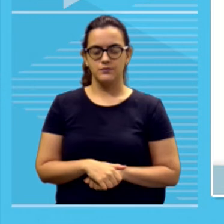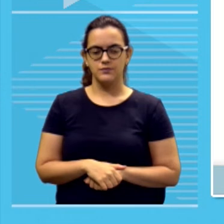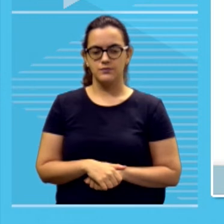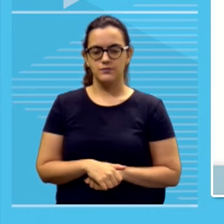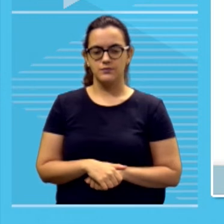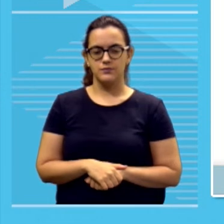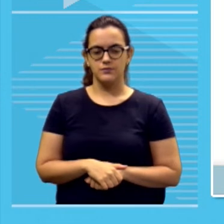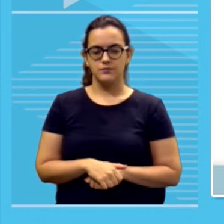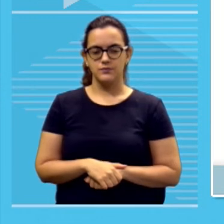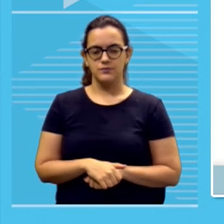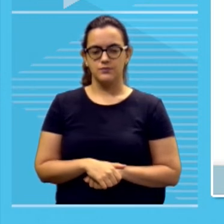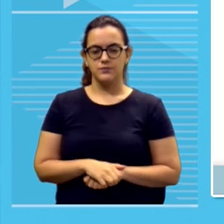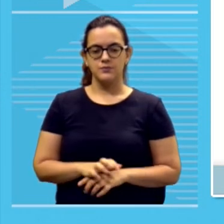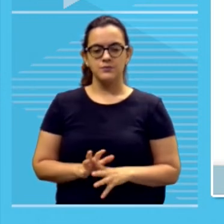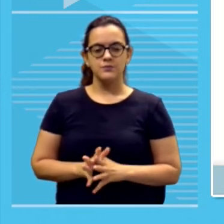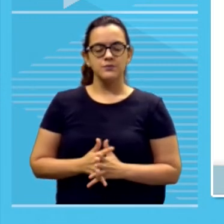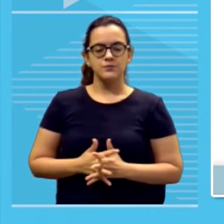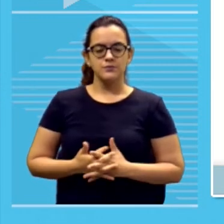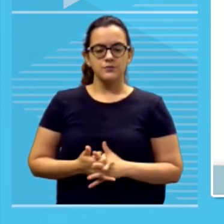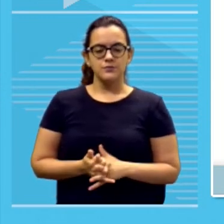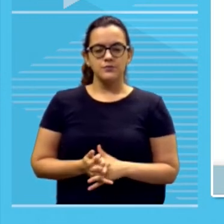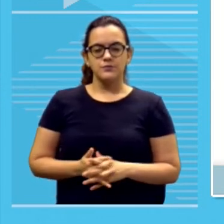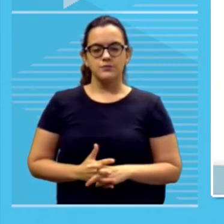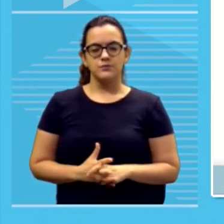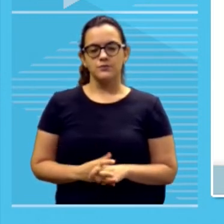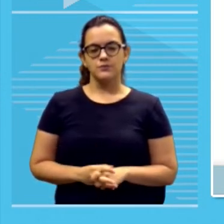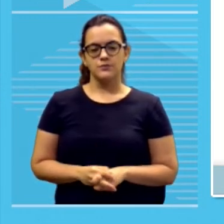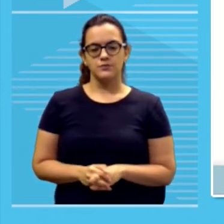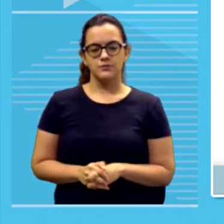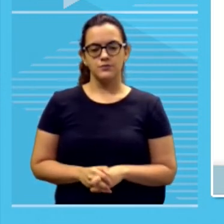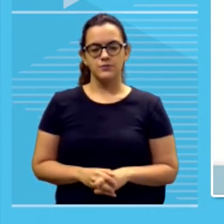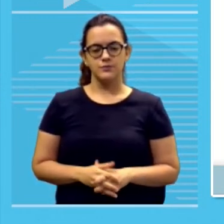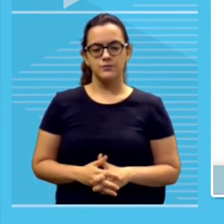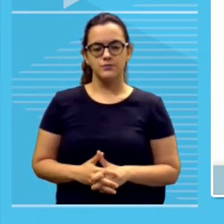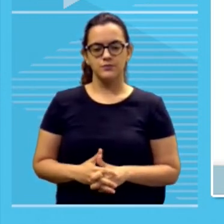botar o colchete que vai precisar do jogo de sinal lá